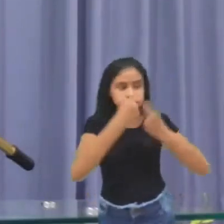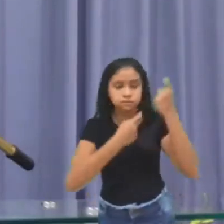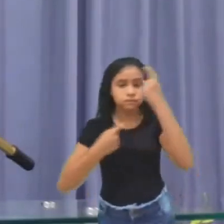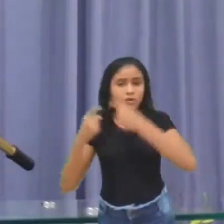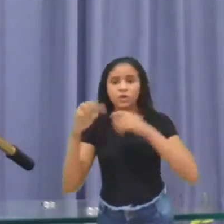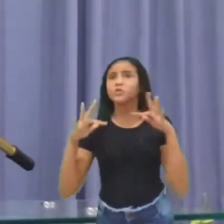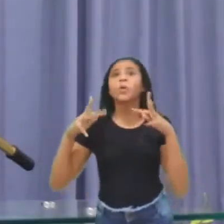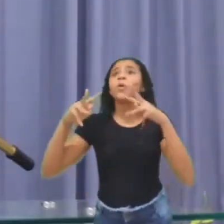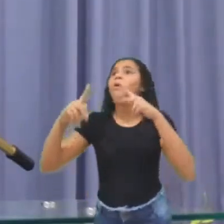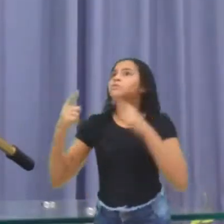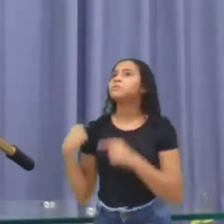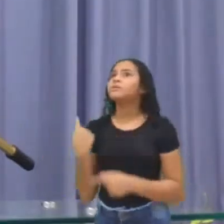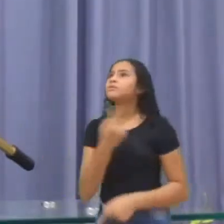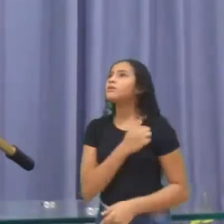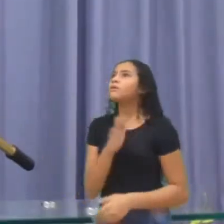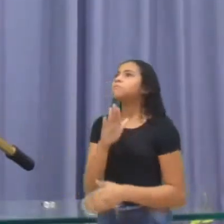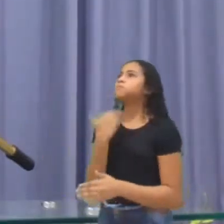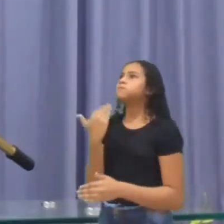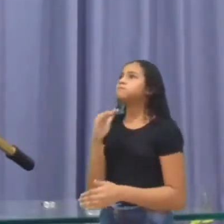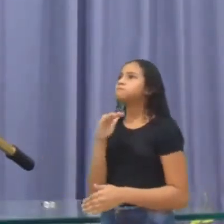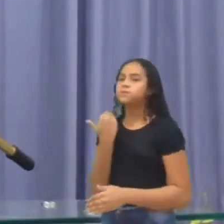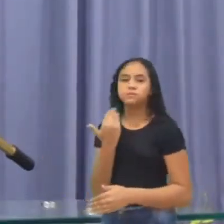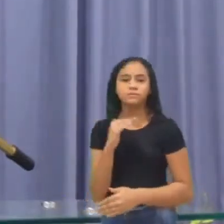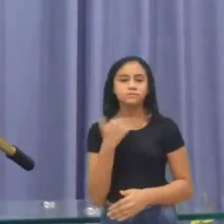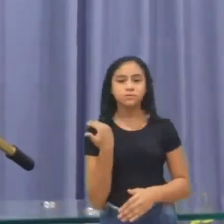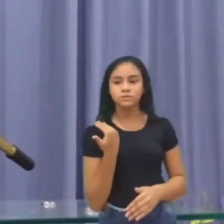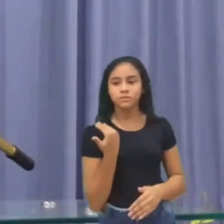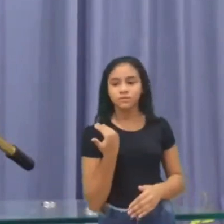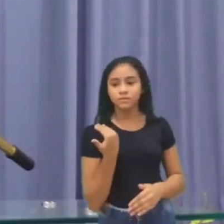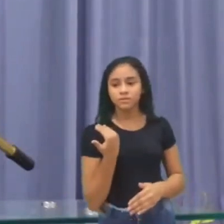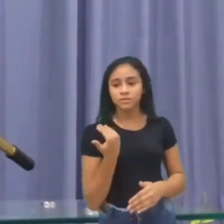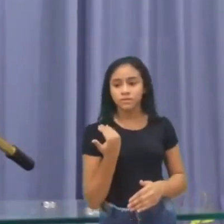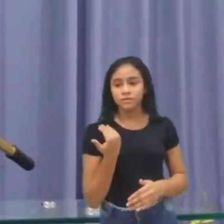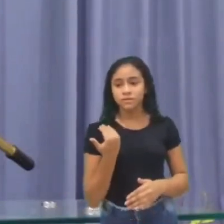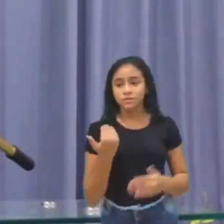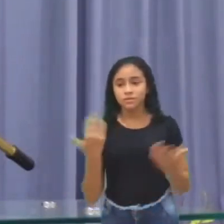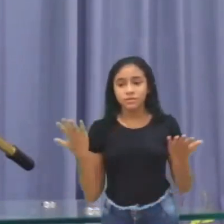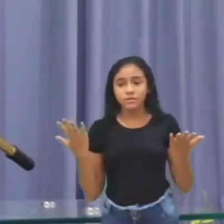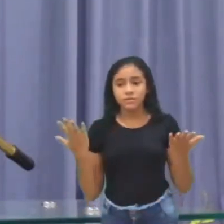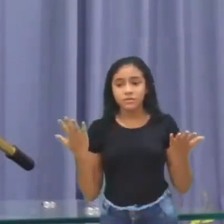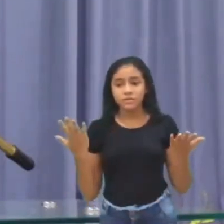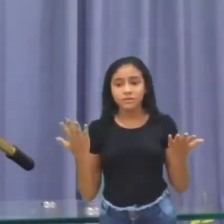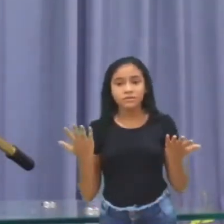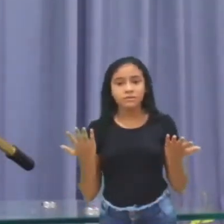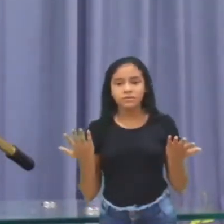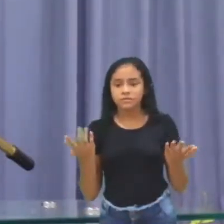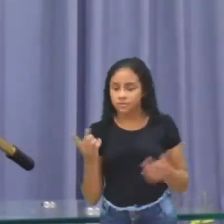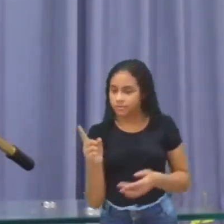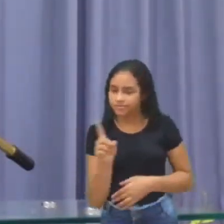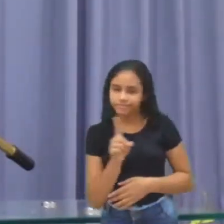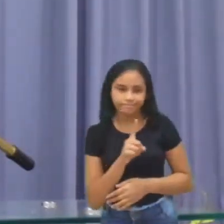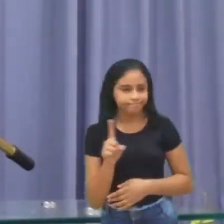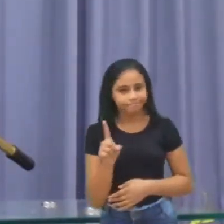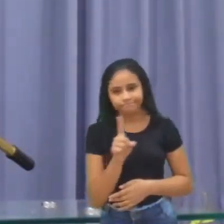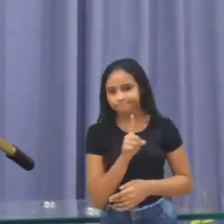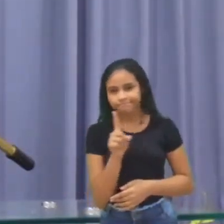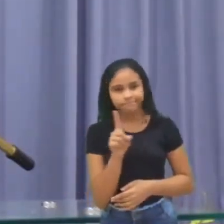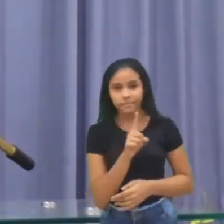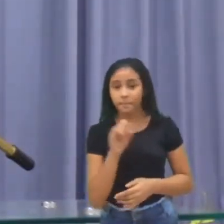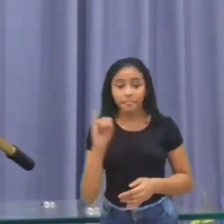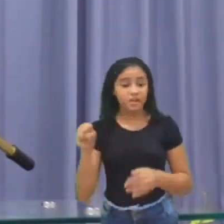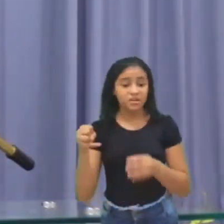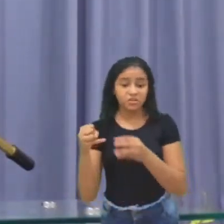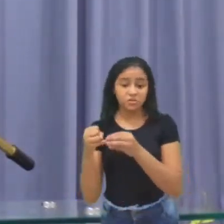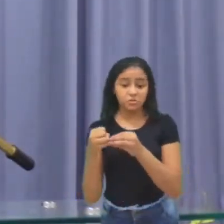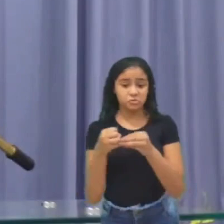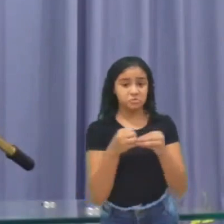mundo morrer, vai todo mundo se acabar, olha, não tem jeito, todo mundo vai morrer. Não. Josué